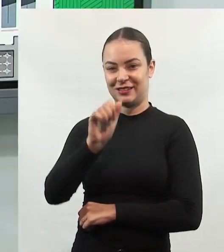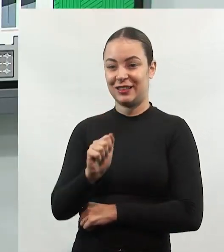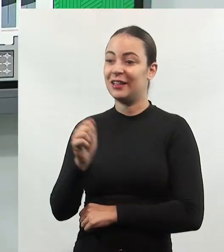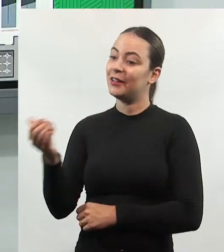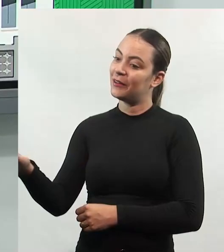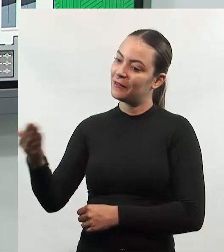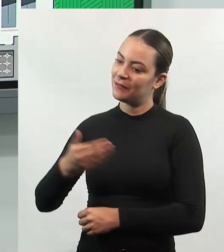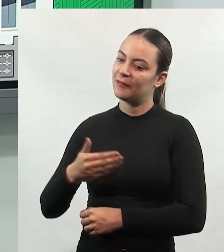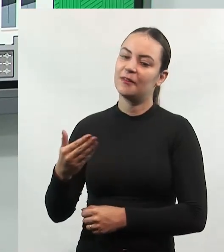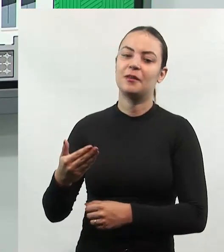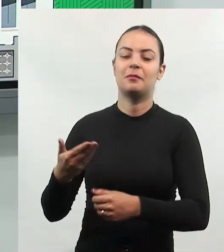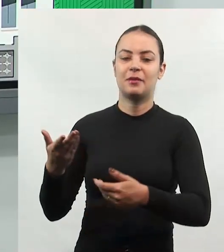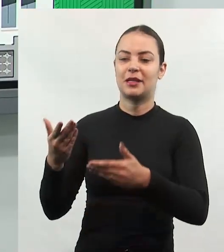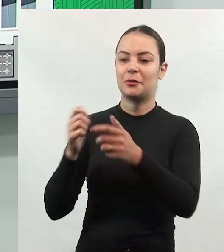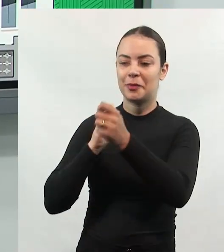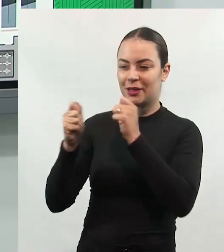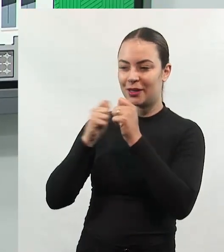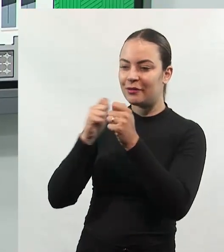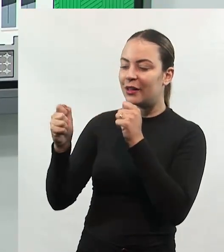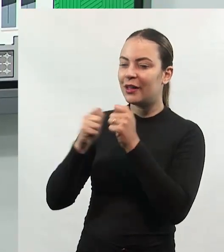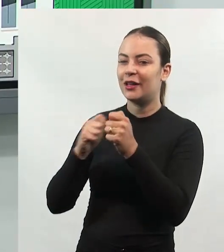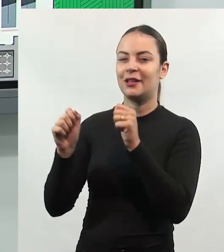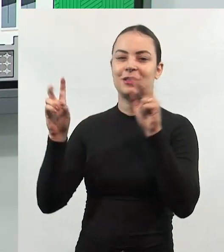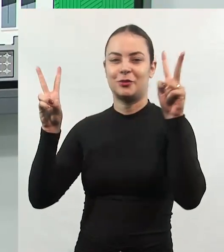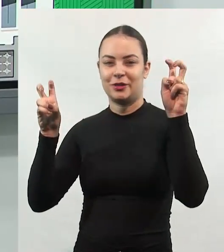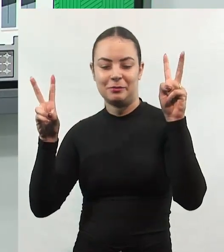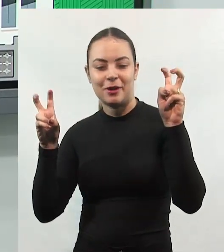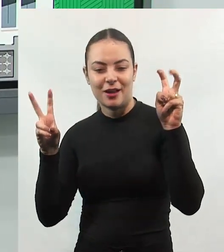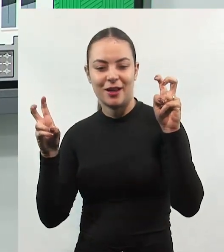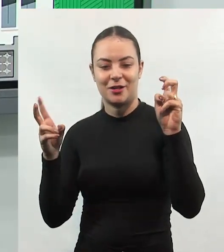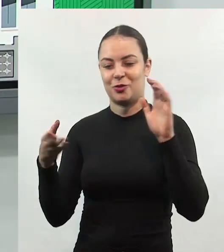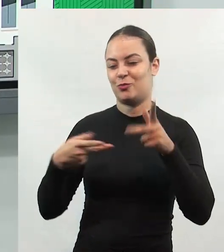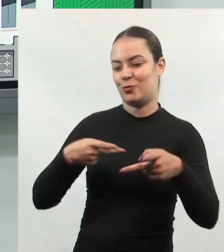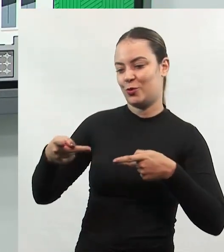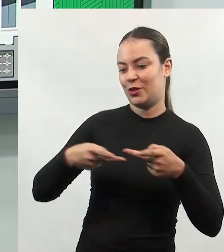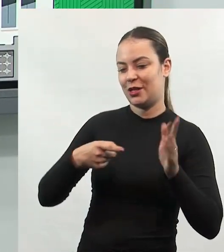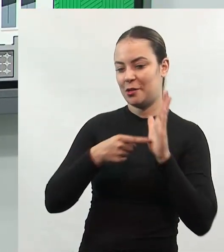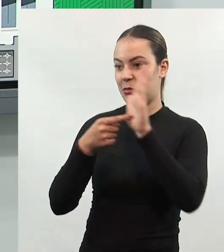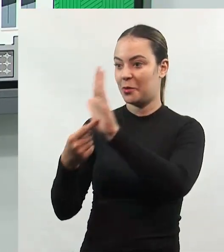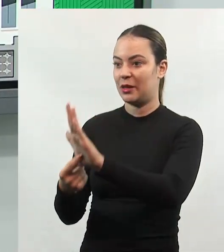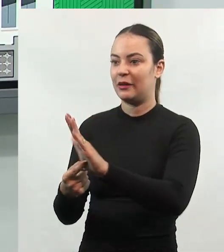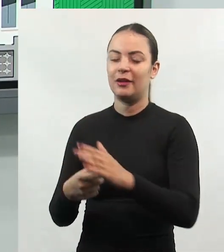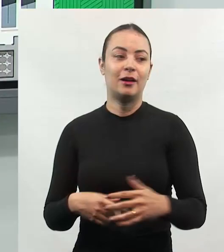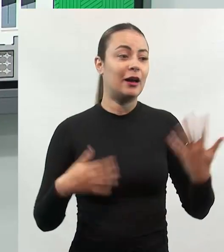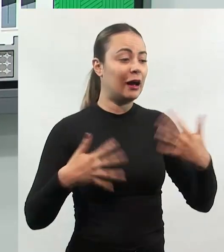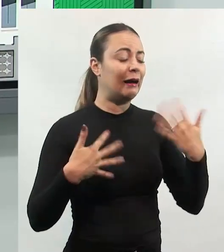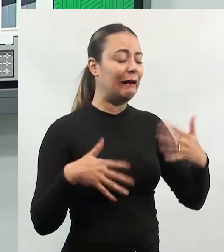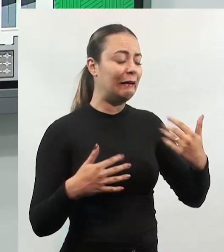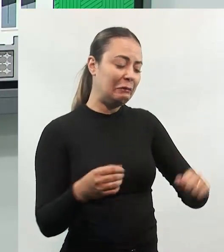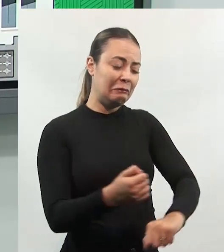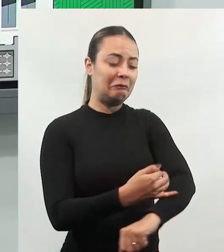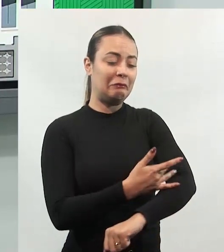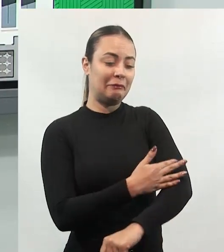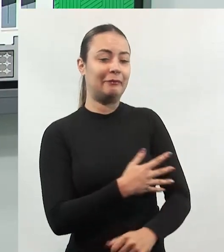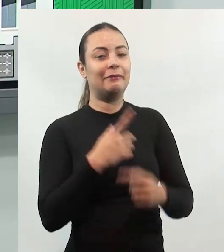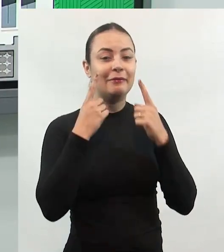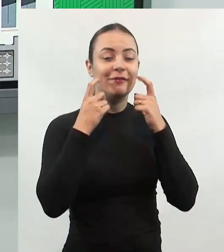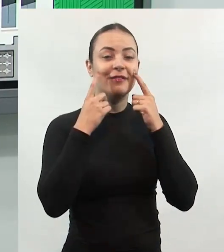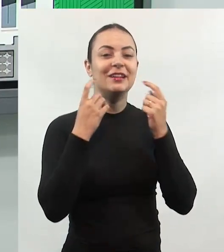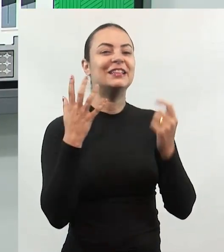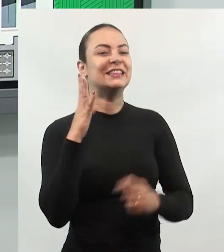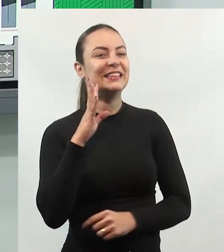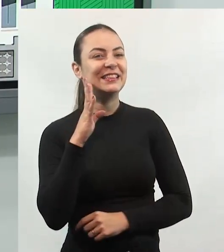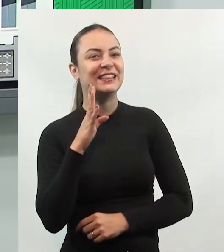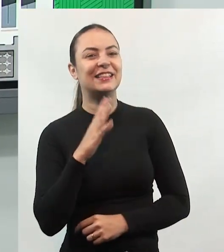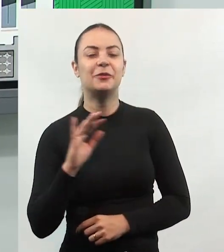sendo coordenado aqui pela professora Rosa e pelo professor Saulo, né? E vai se traduzir em conseguir